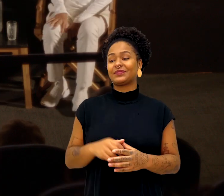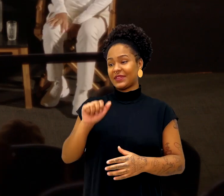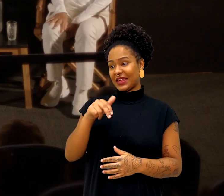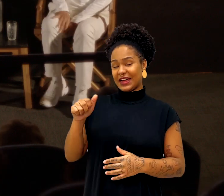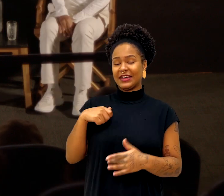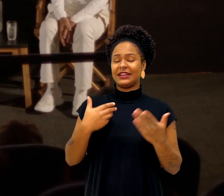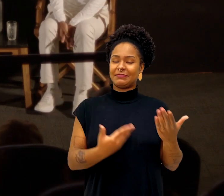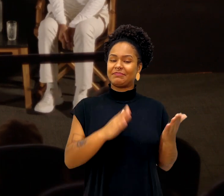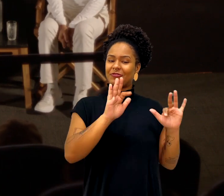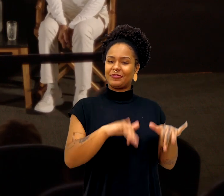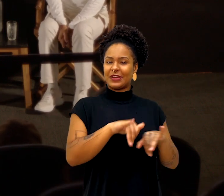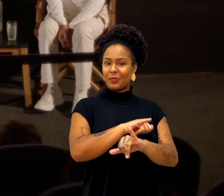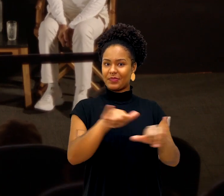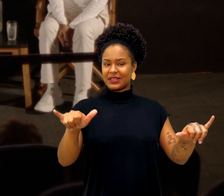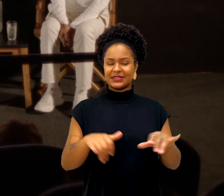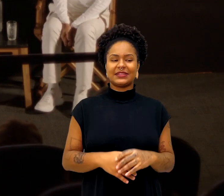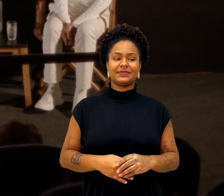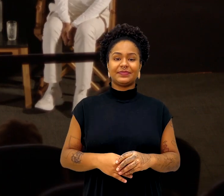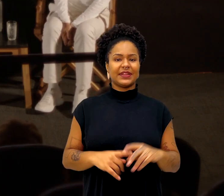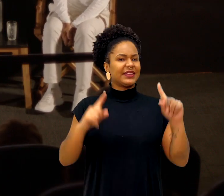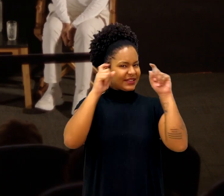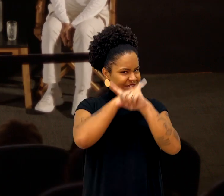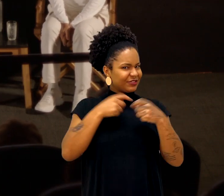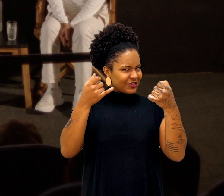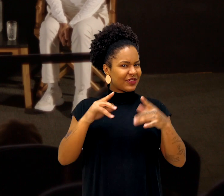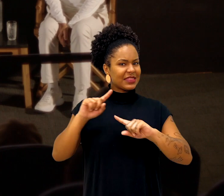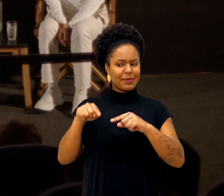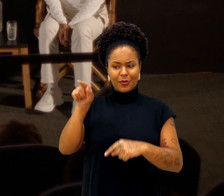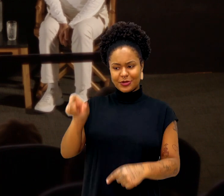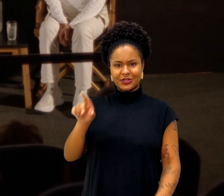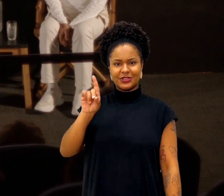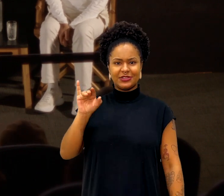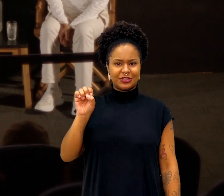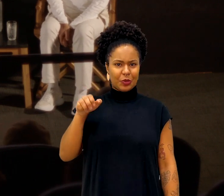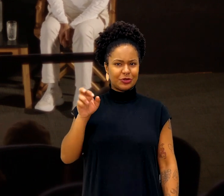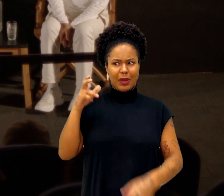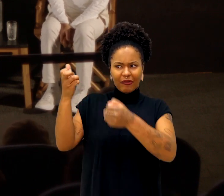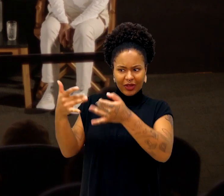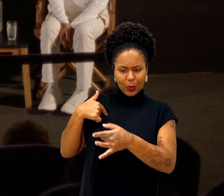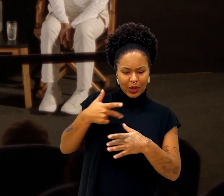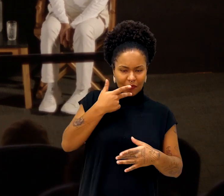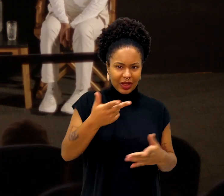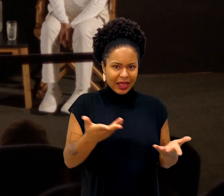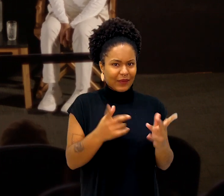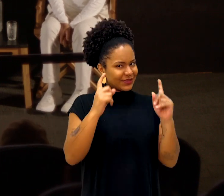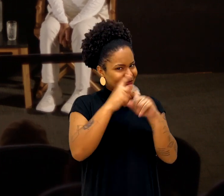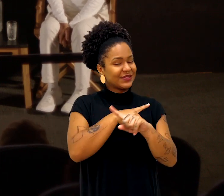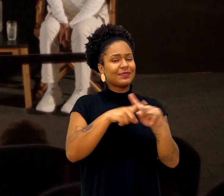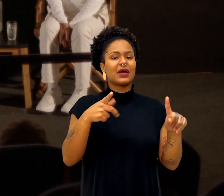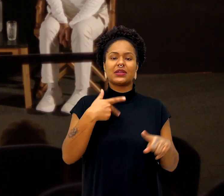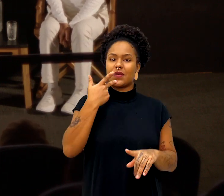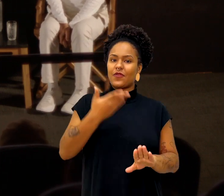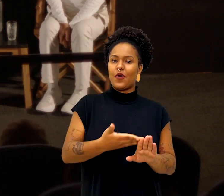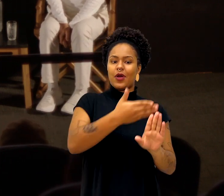Ana, sua mensagem final. Difícil falar depois de Diosmar, né, gente? Mas eu acho que eu ainda vou